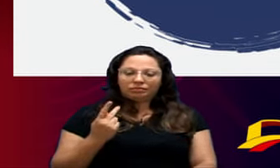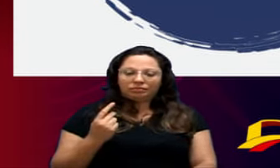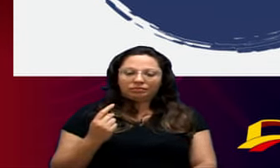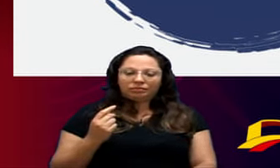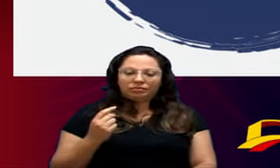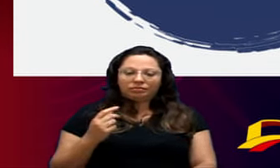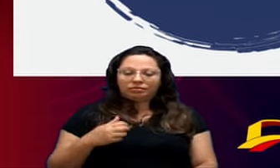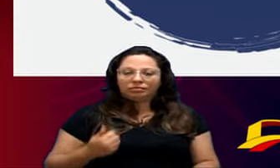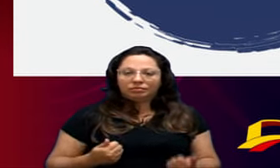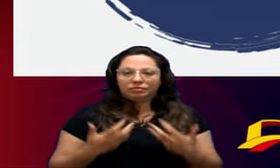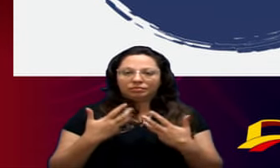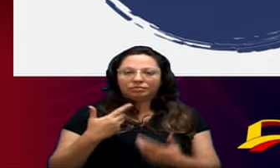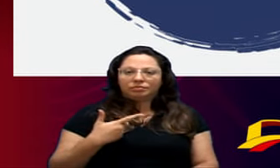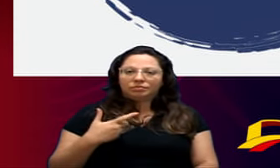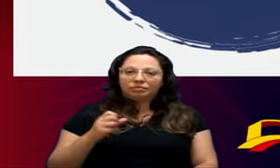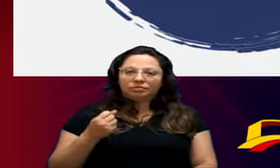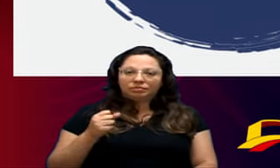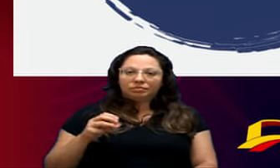636.331